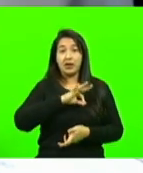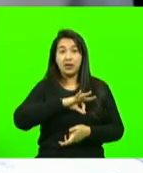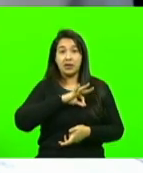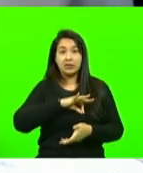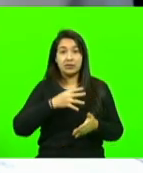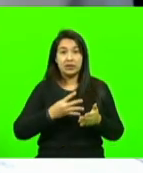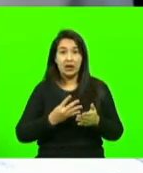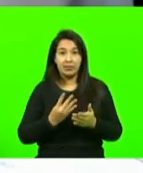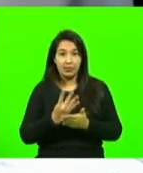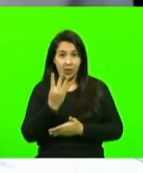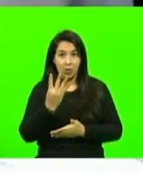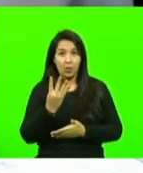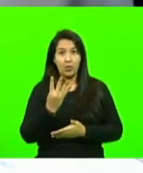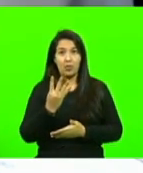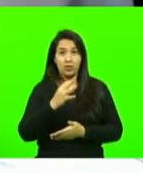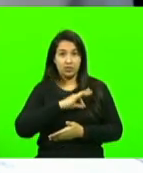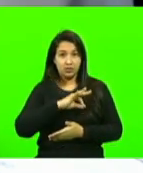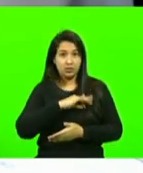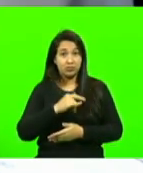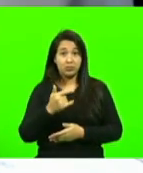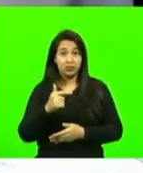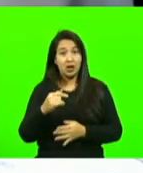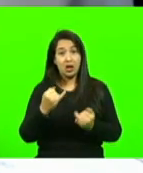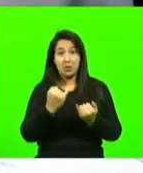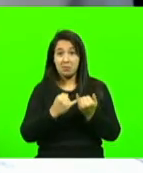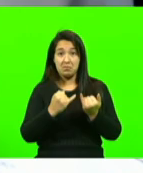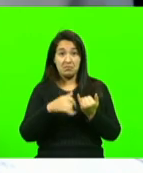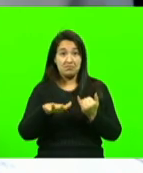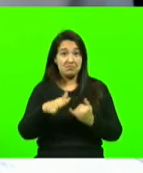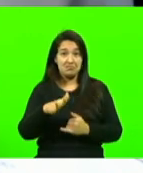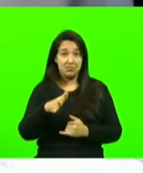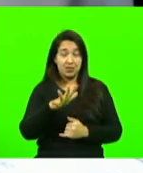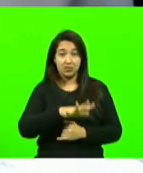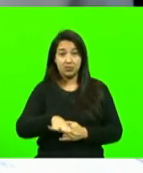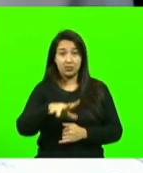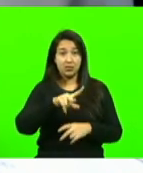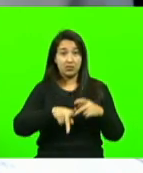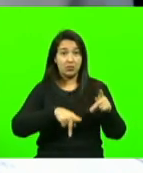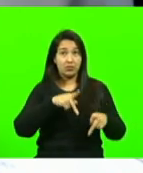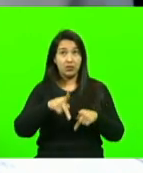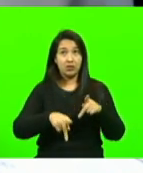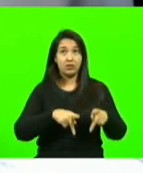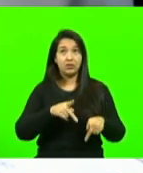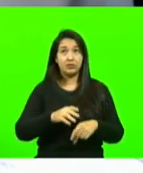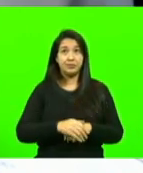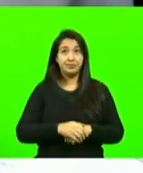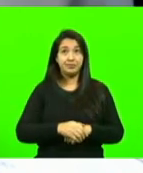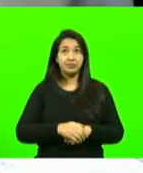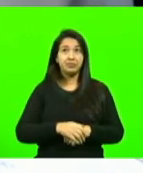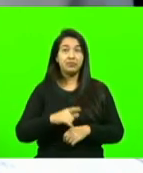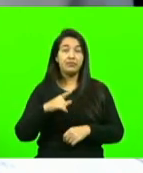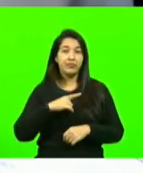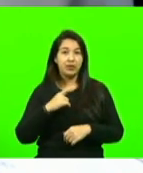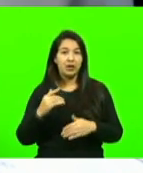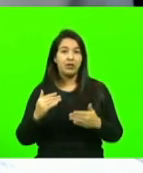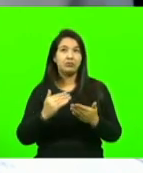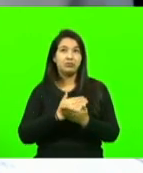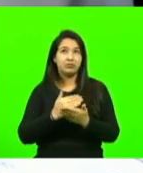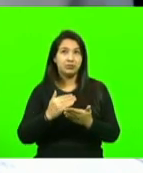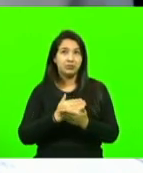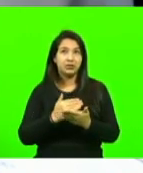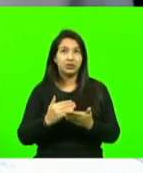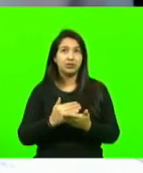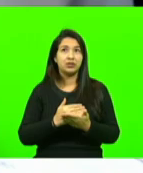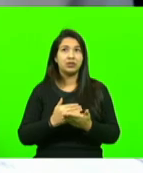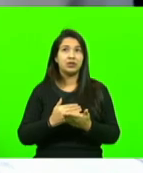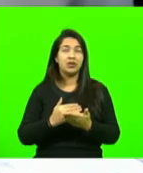salários mínimos ou seja estão dentro da Média geral da população existem excessos Como já foi apresentada aqui por outros colegas que estão